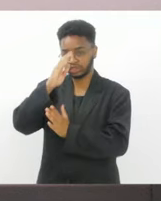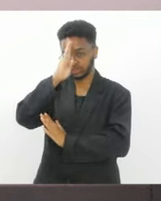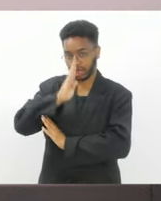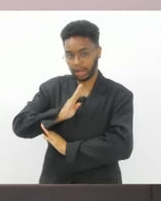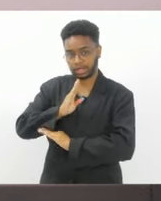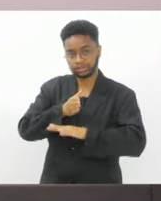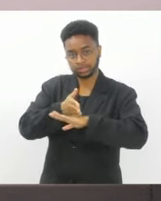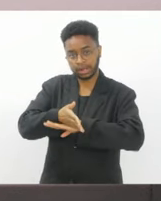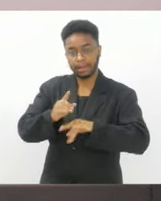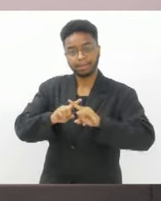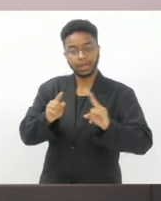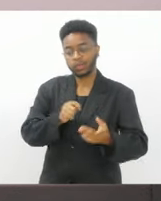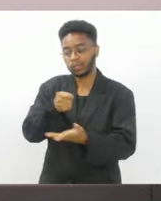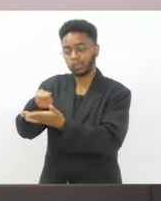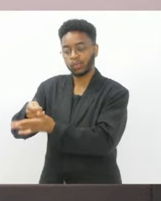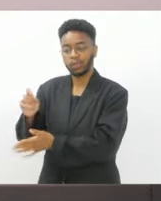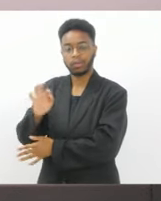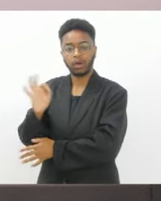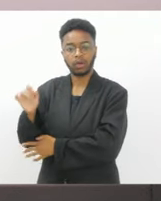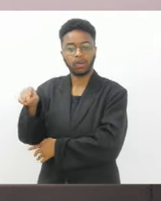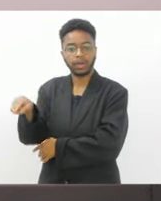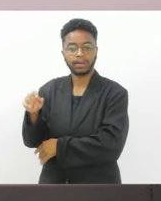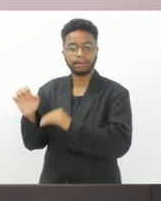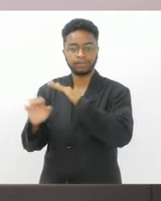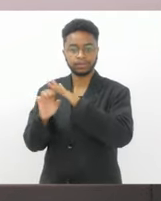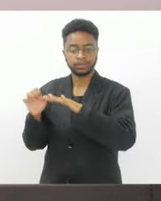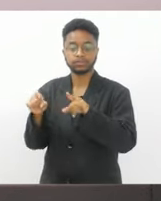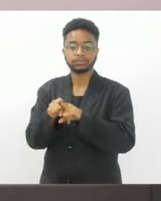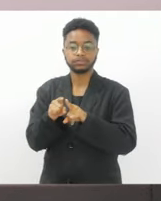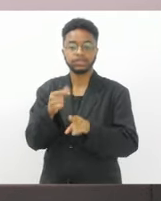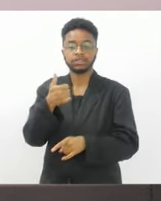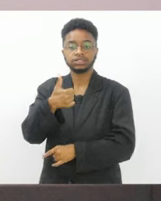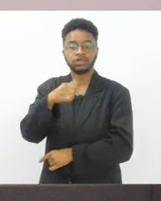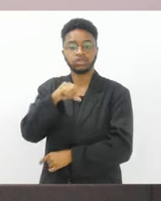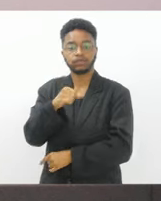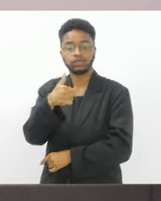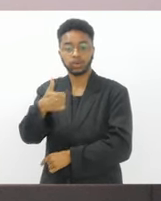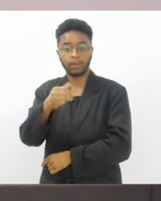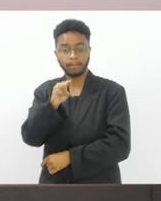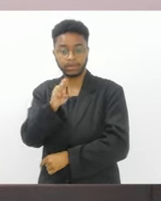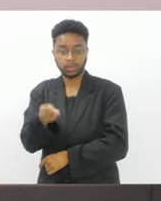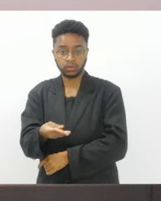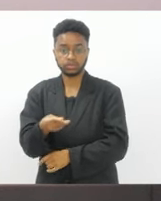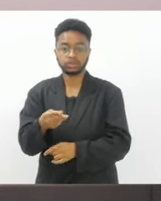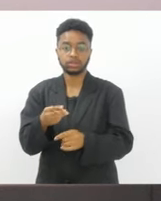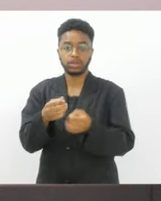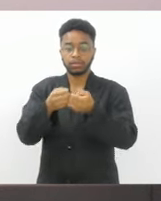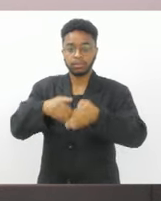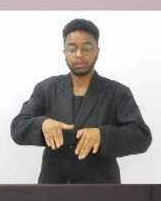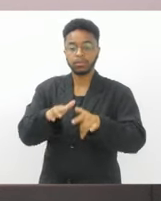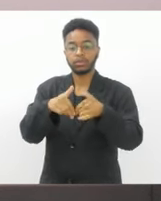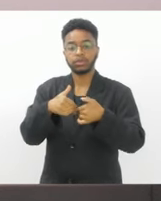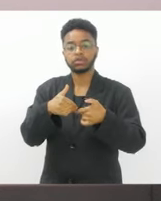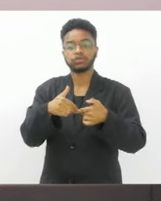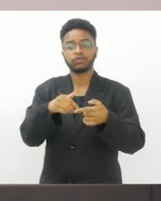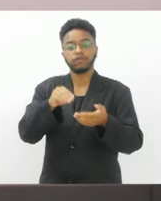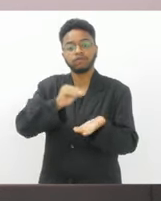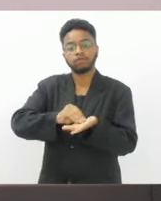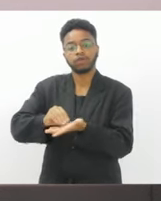e 191 milhões de prejuízos por problemas de segurança